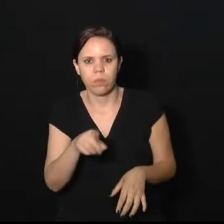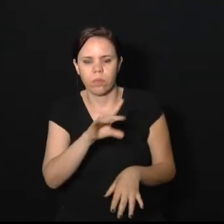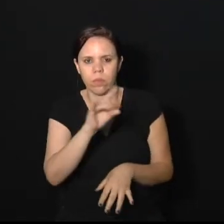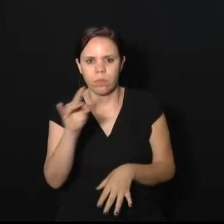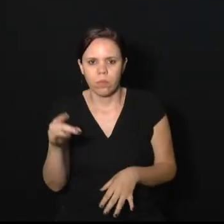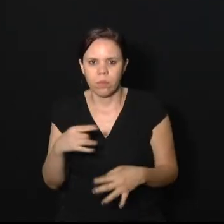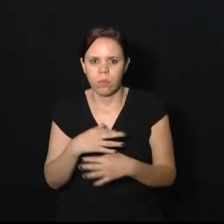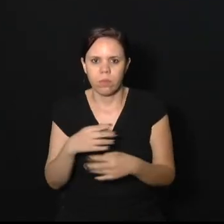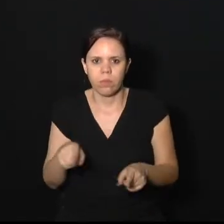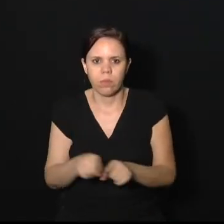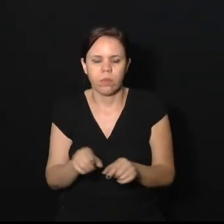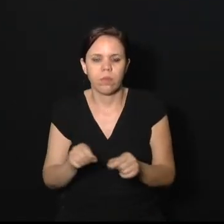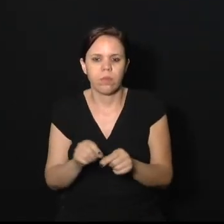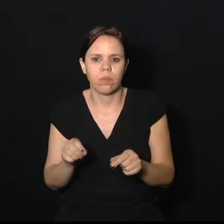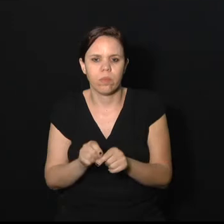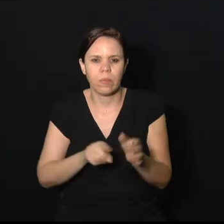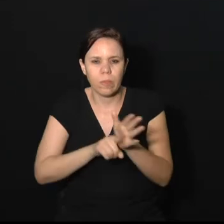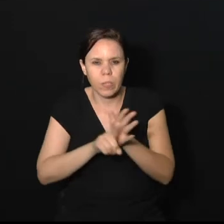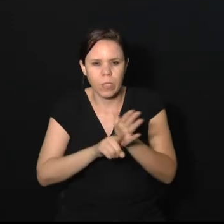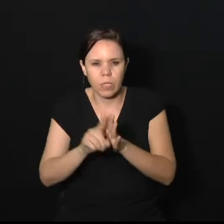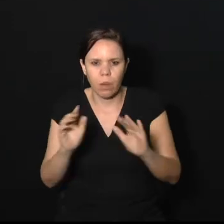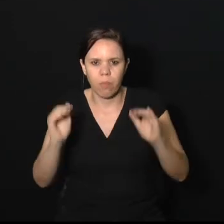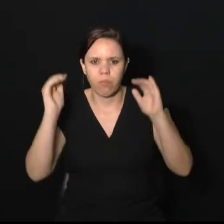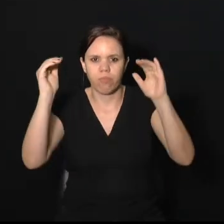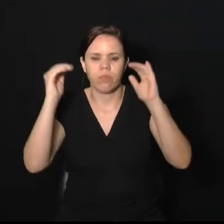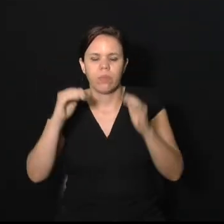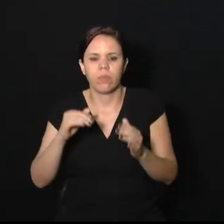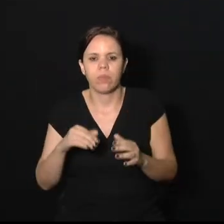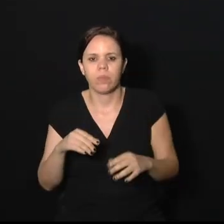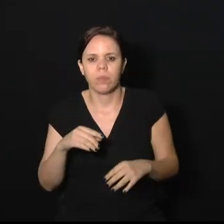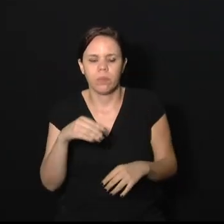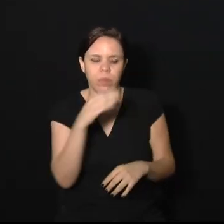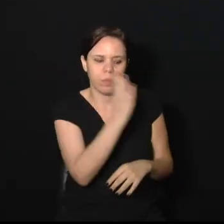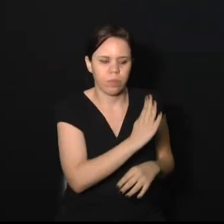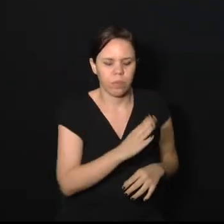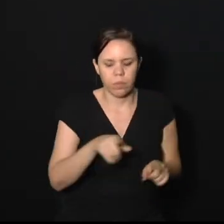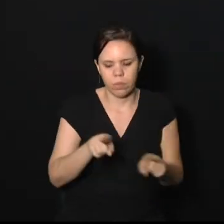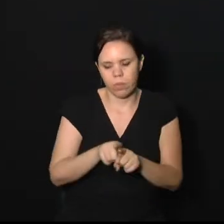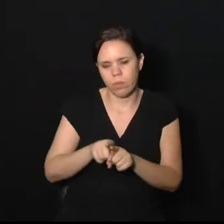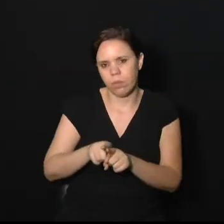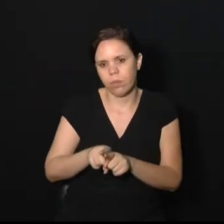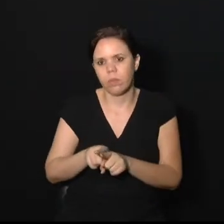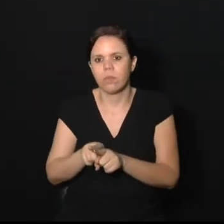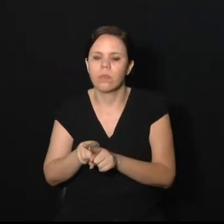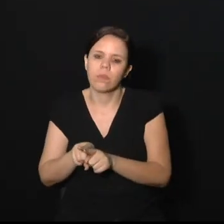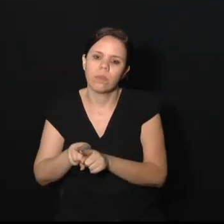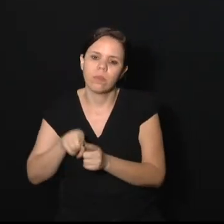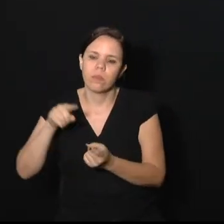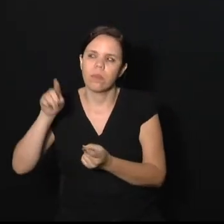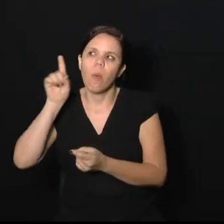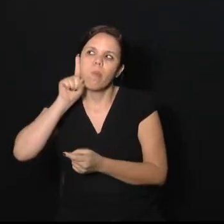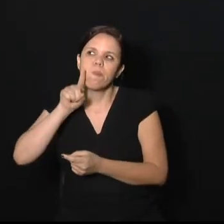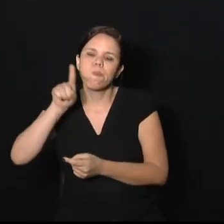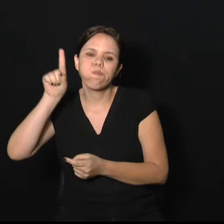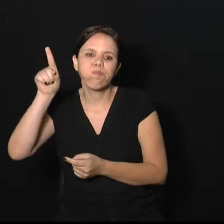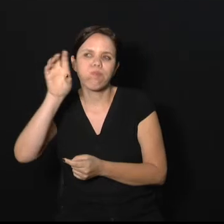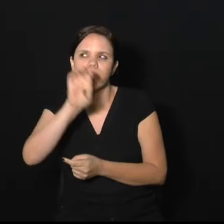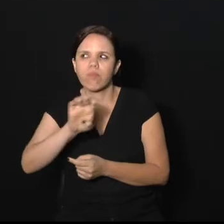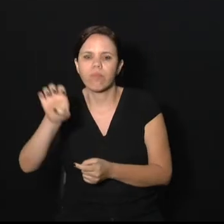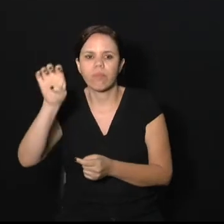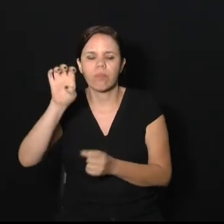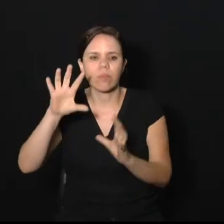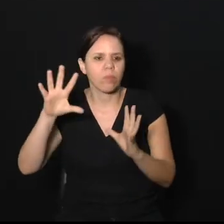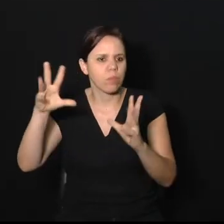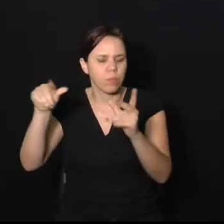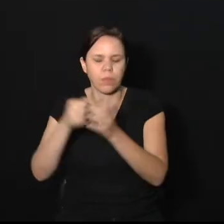cidade, a gente também faz um ranking de cidades globais, né? Tanto no Brasil quanto nos Estados Unidos ou na Europa